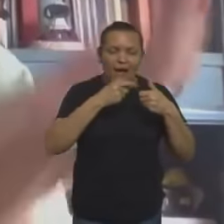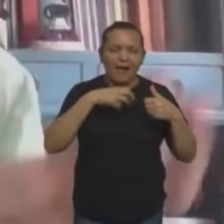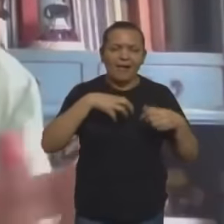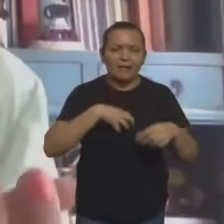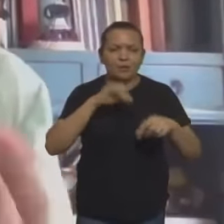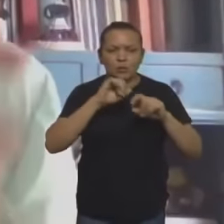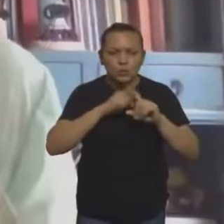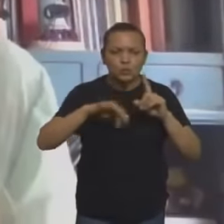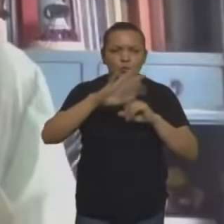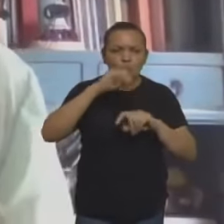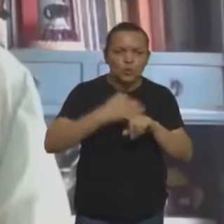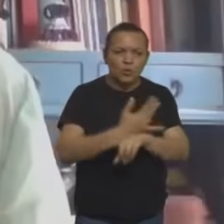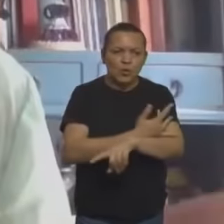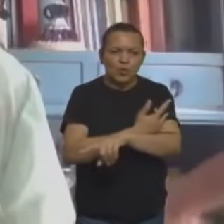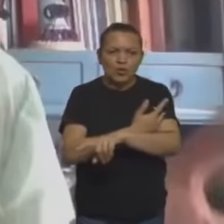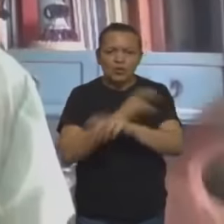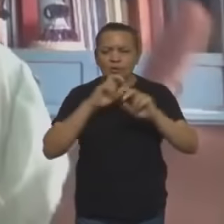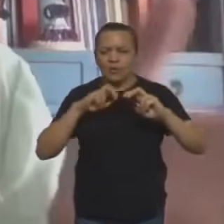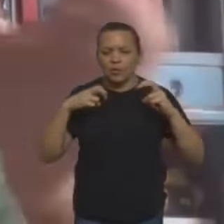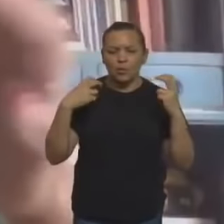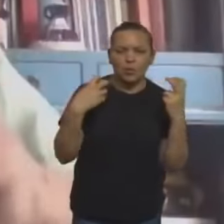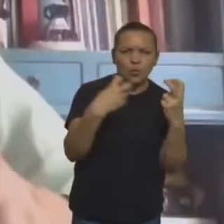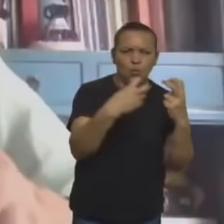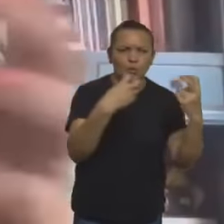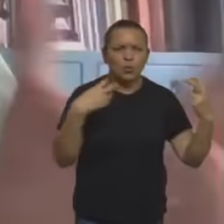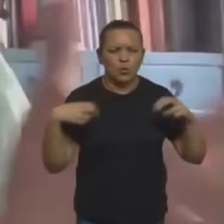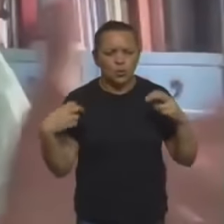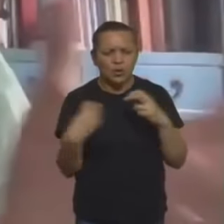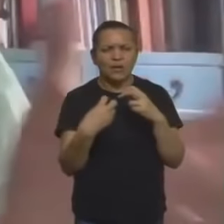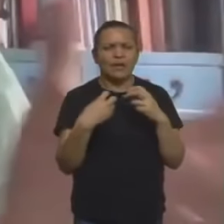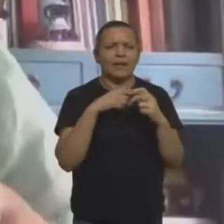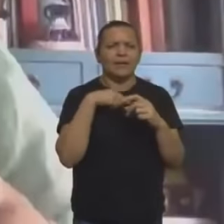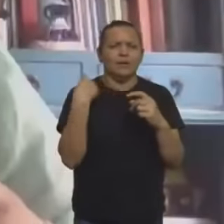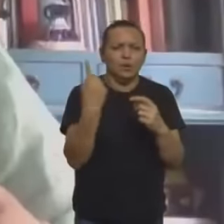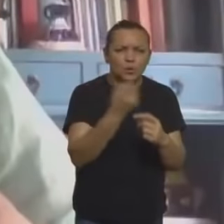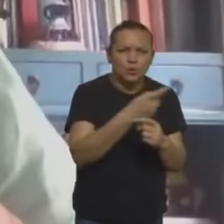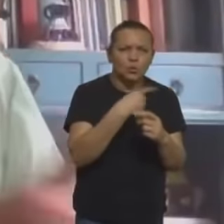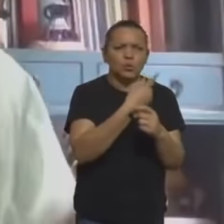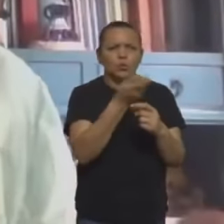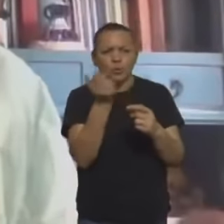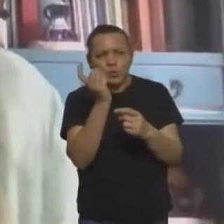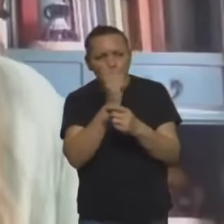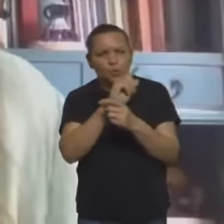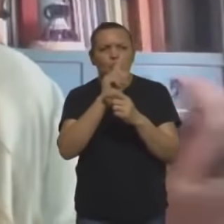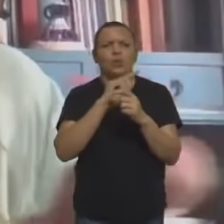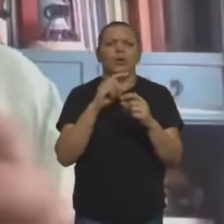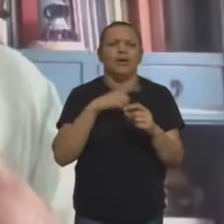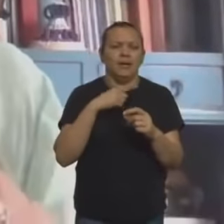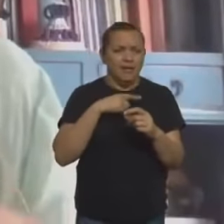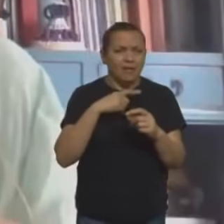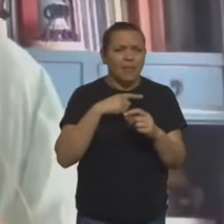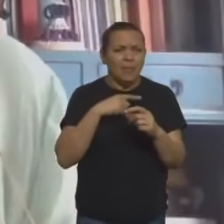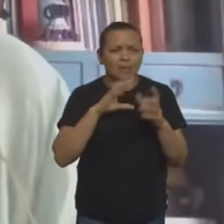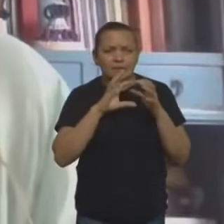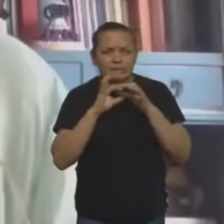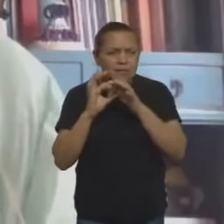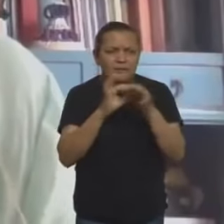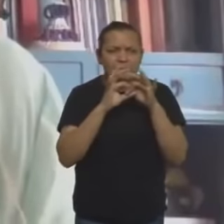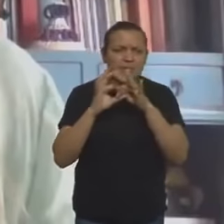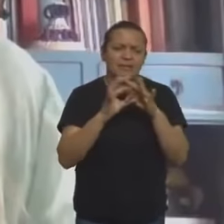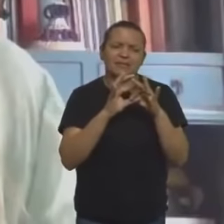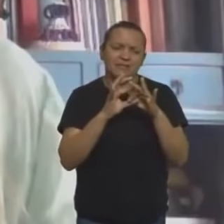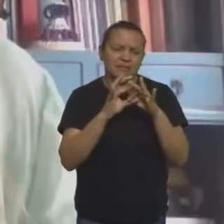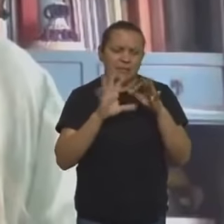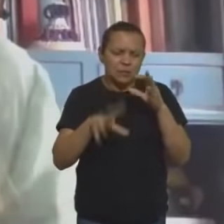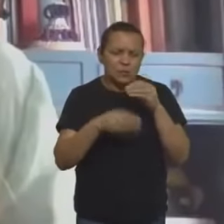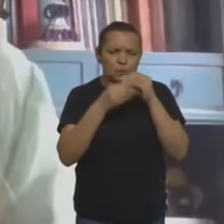numa roda, elas giram, né? À medida que eu evoluo em uma eu evoluo em outra, né? E que elas são interdependentes, né?